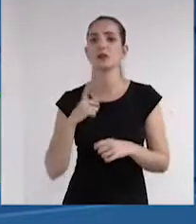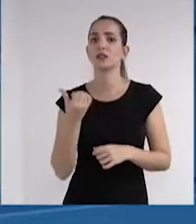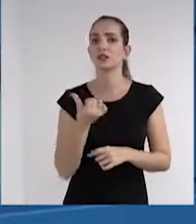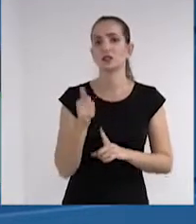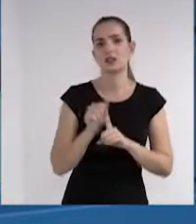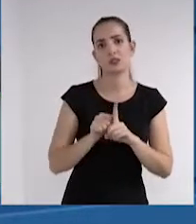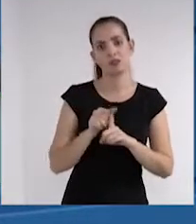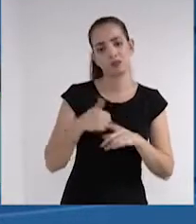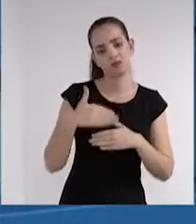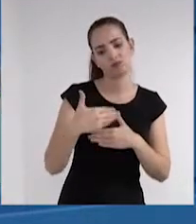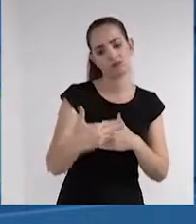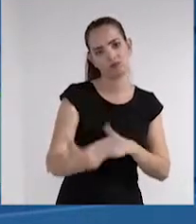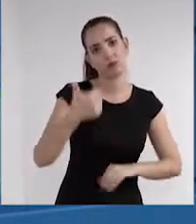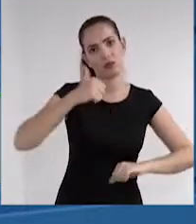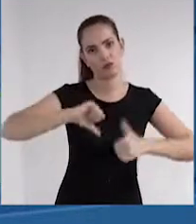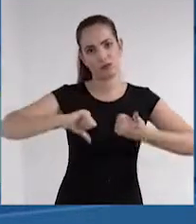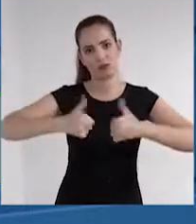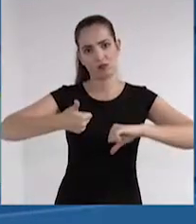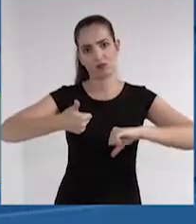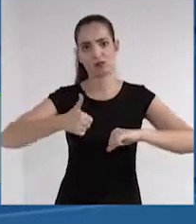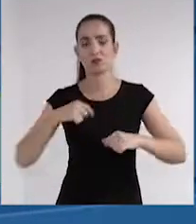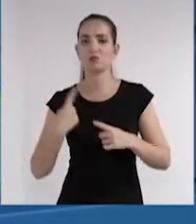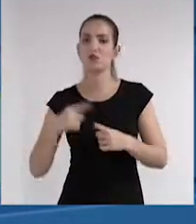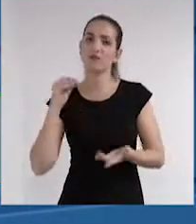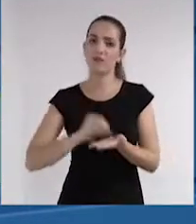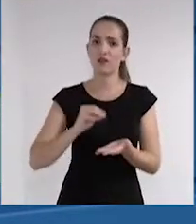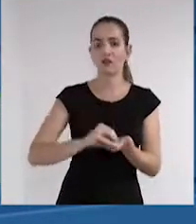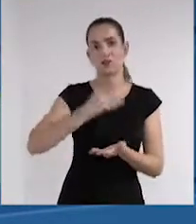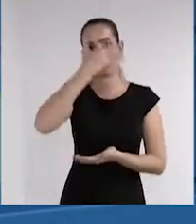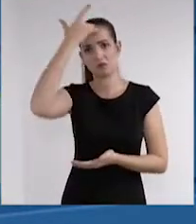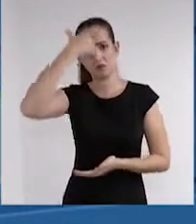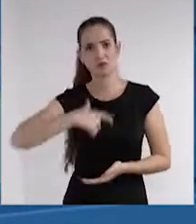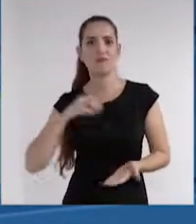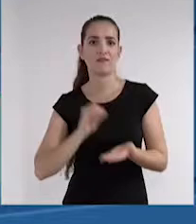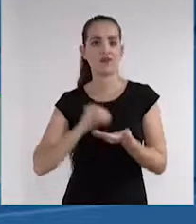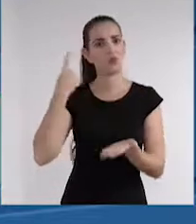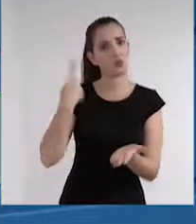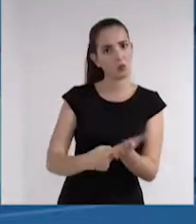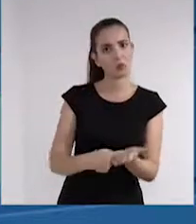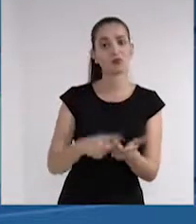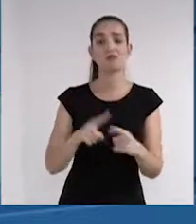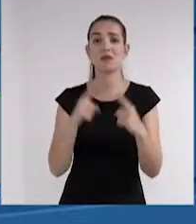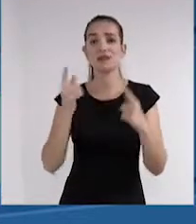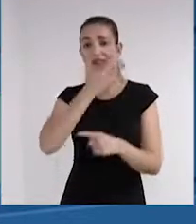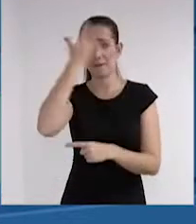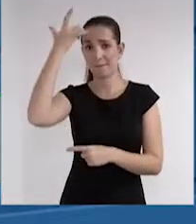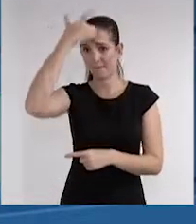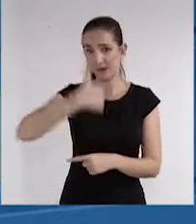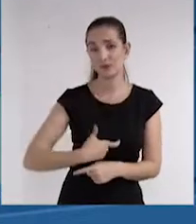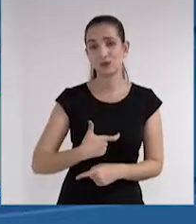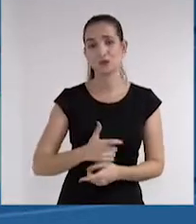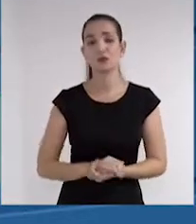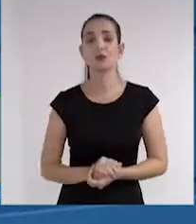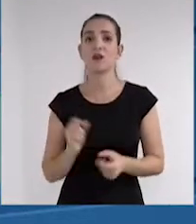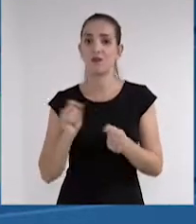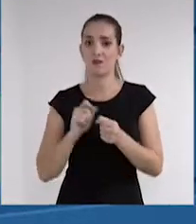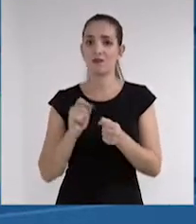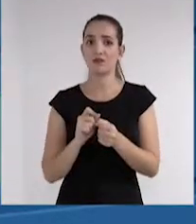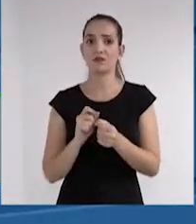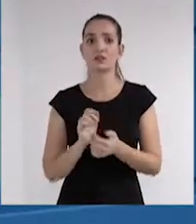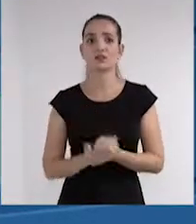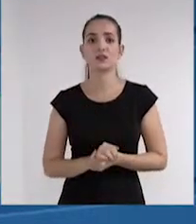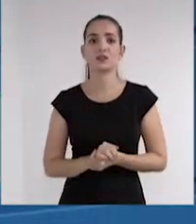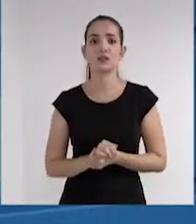para ser avaliado um projeto do Pronaf, por falta de funcionário, por falta de compromisso, mas o cara que vai fazer o financiamento